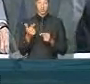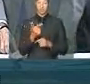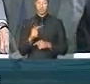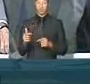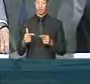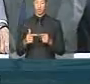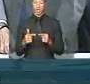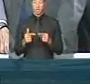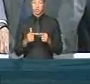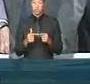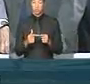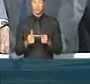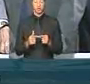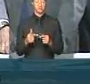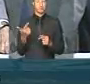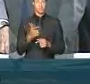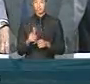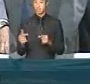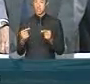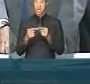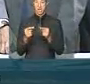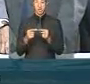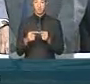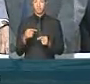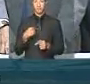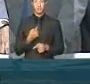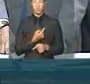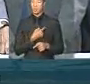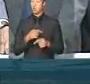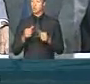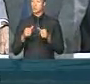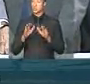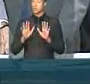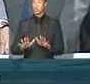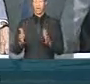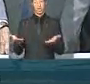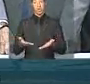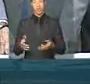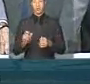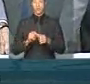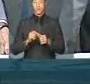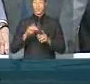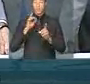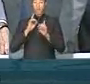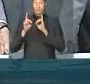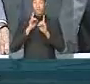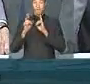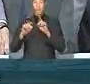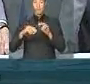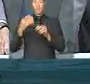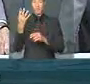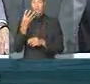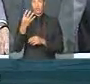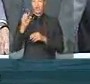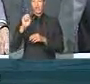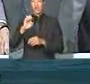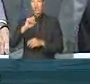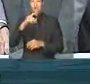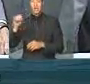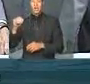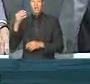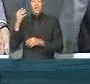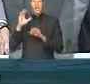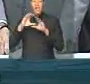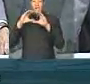não havendo acordo não havendo acordo nós estamos fazendo uma discussão pela quarta sessão do